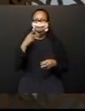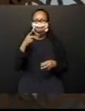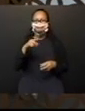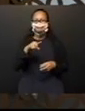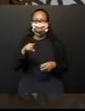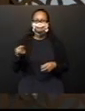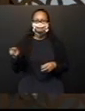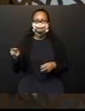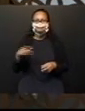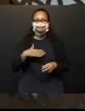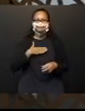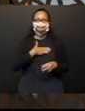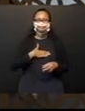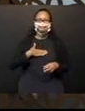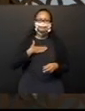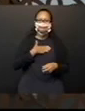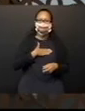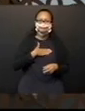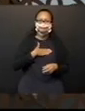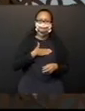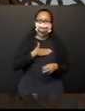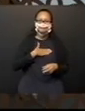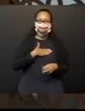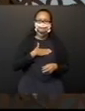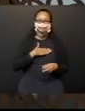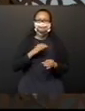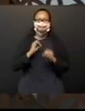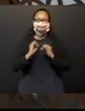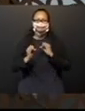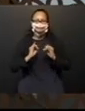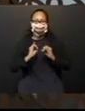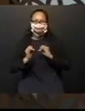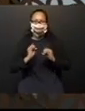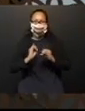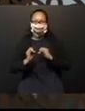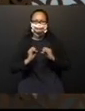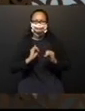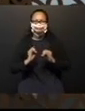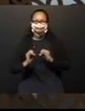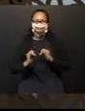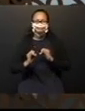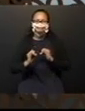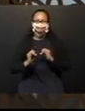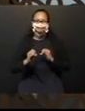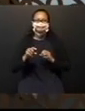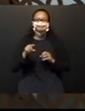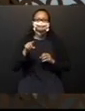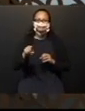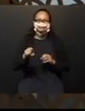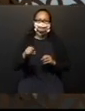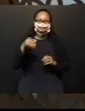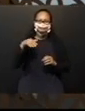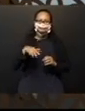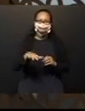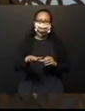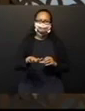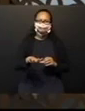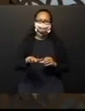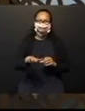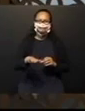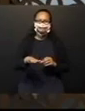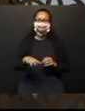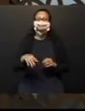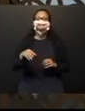muito da troca de informações. Vocês estão mandando as mensagens para os professores,